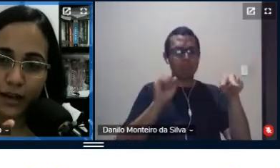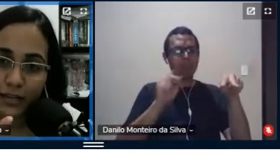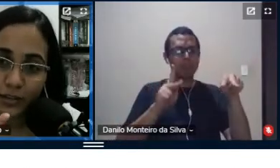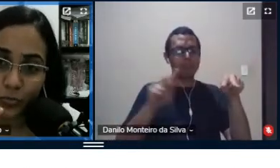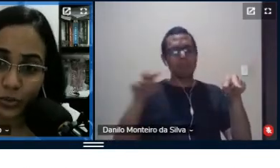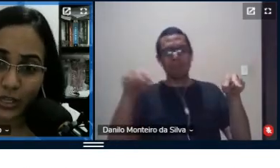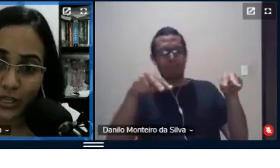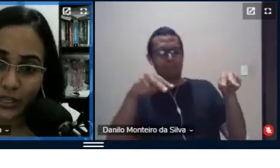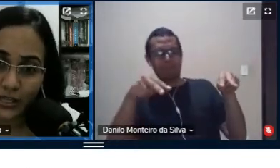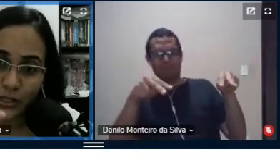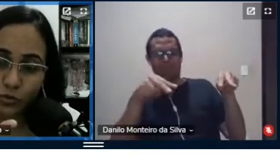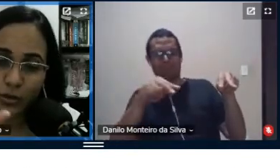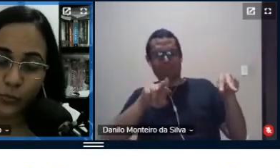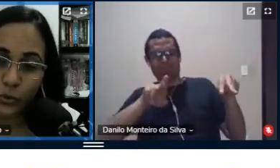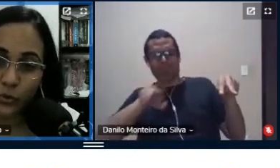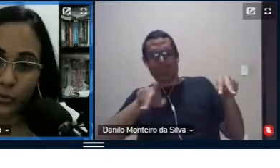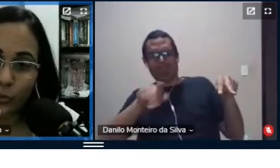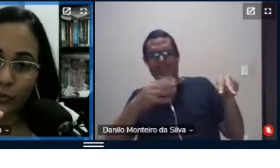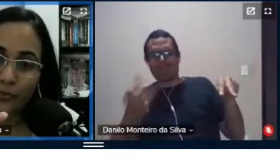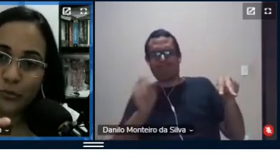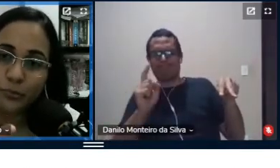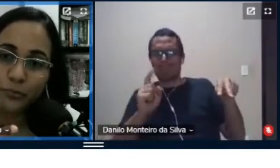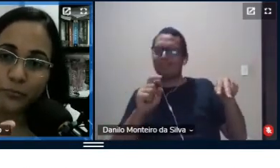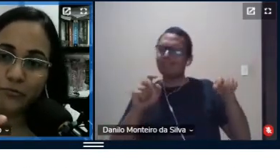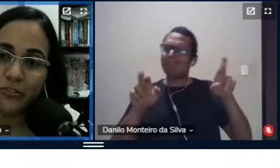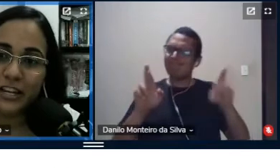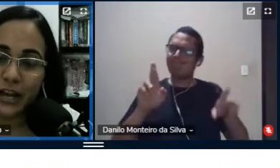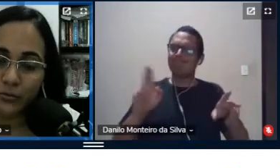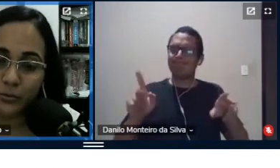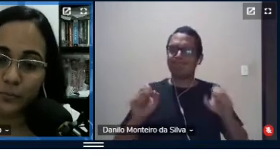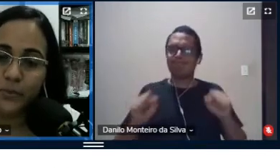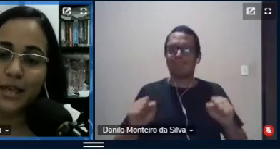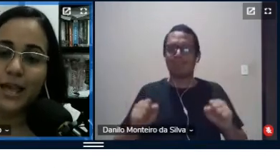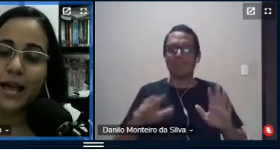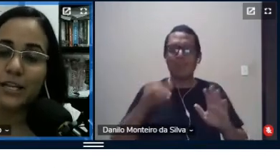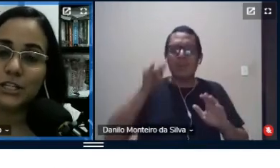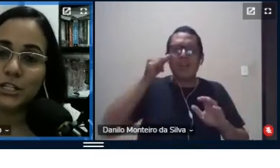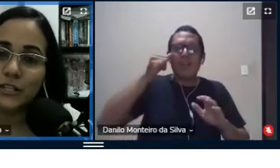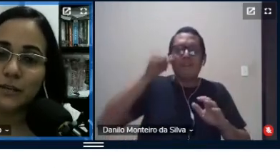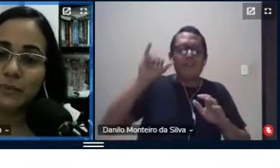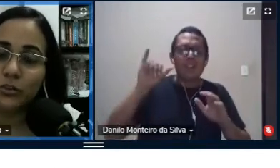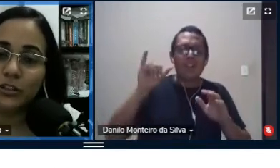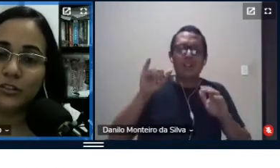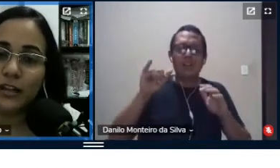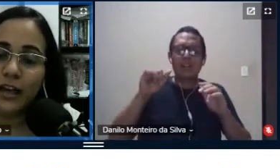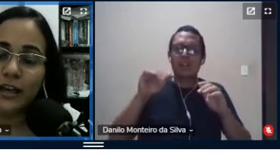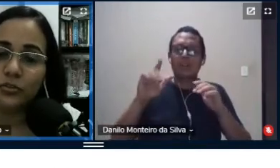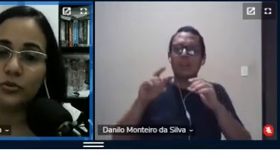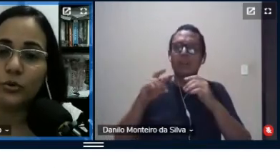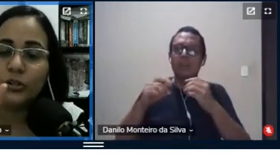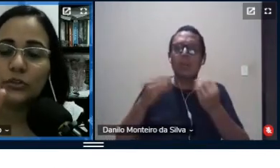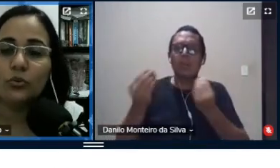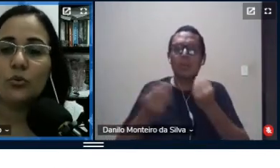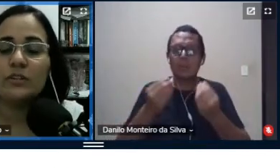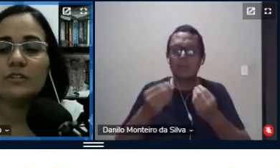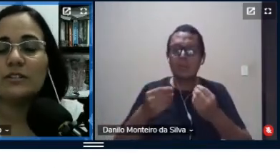tenha falhas, porque isso é muito variável? A gente tem que padronizar as outras coisas